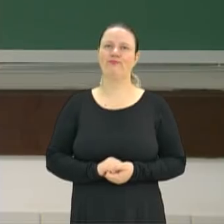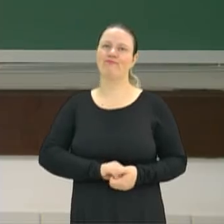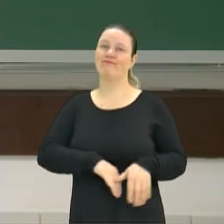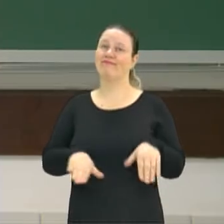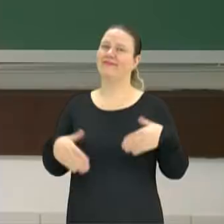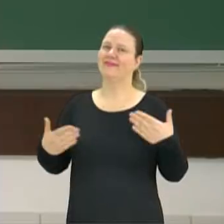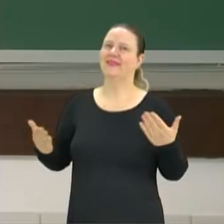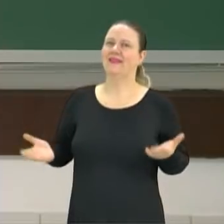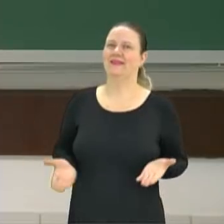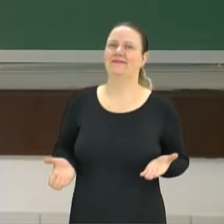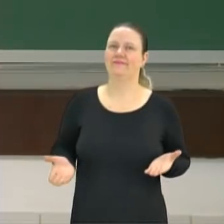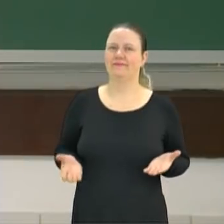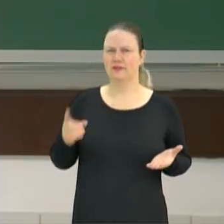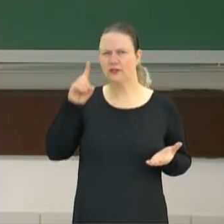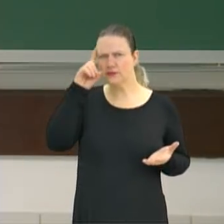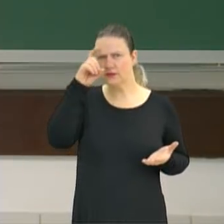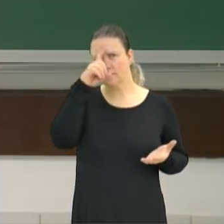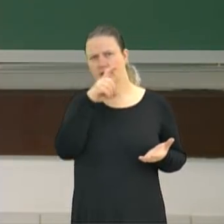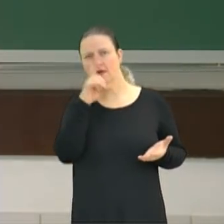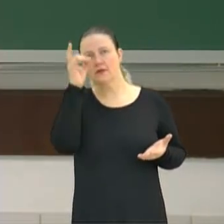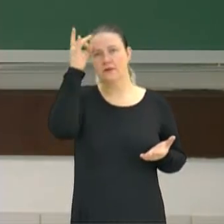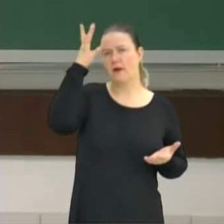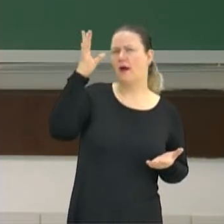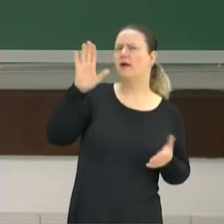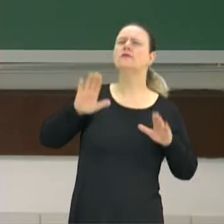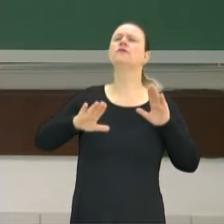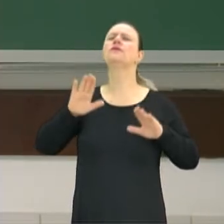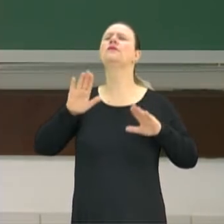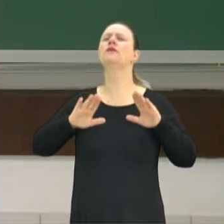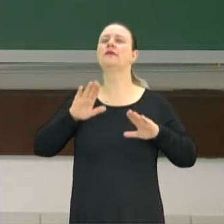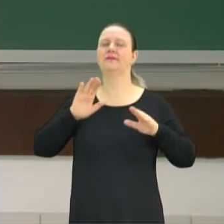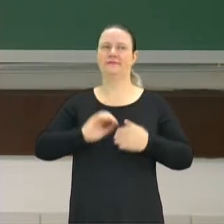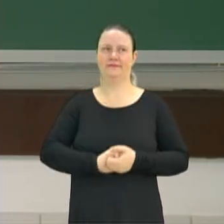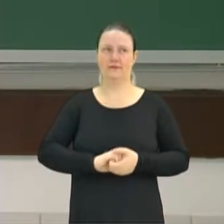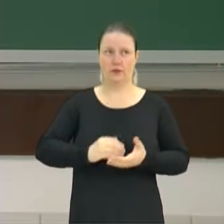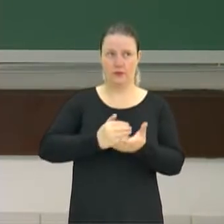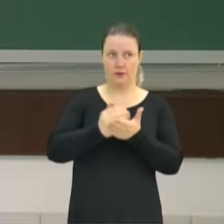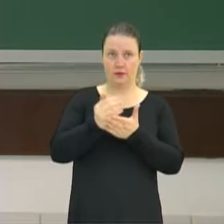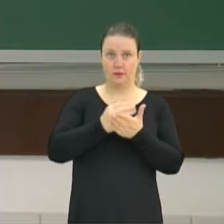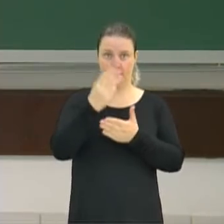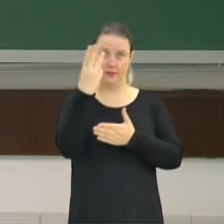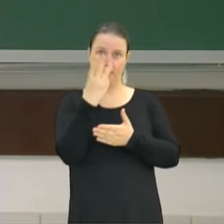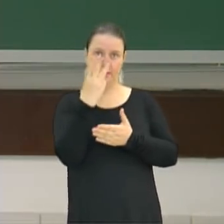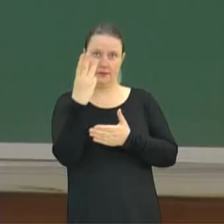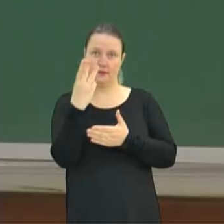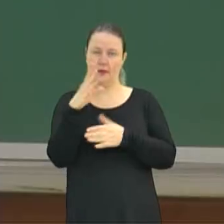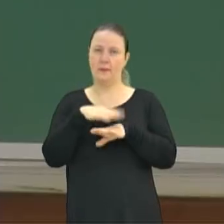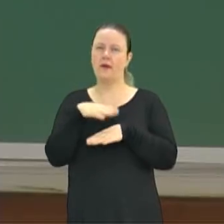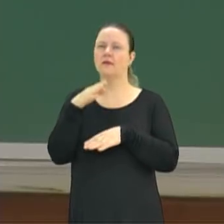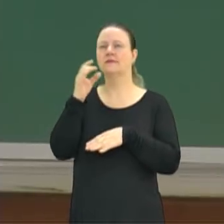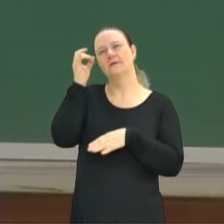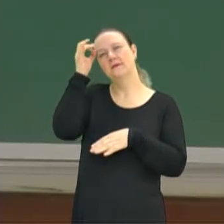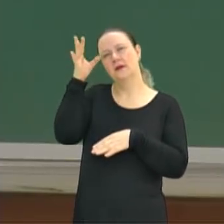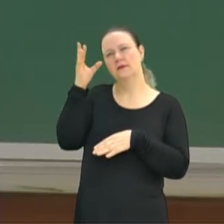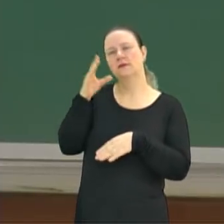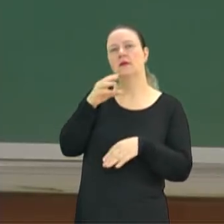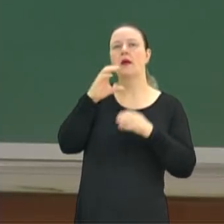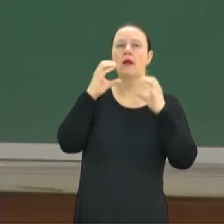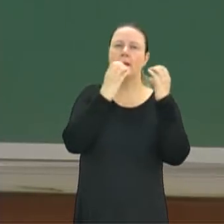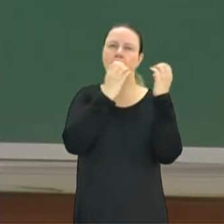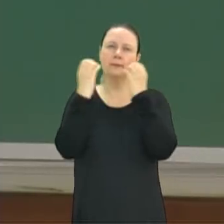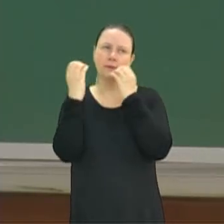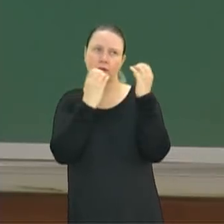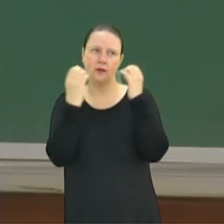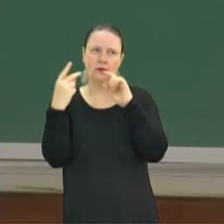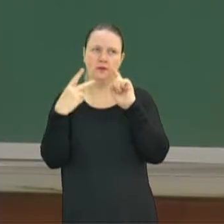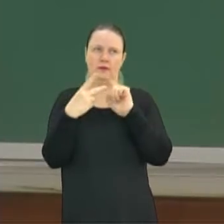E aí, gente? Difícil? Esse aqui tinha que pensar um pouquinho mais. Eu vou começar aqui pelo 3, que é o mais fácil da gente perceber. Ó. Milho, roedores e cobras. Então